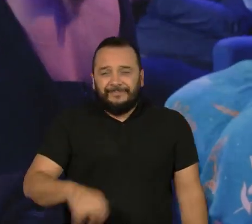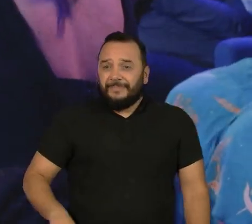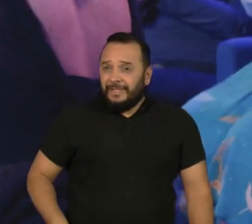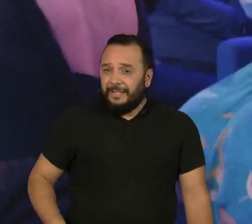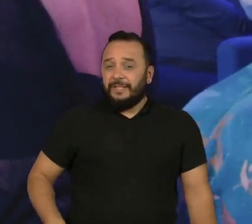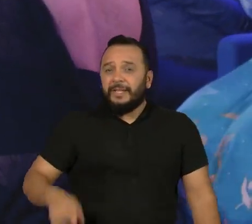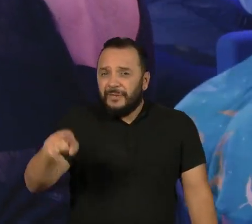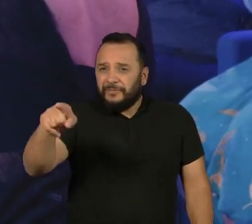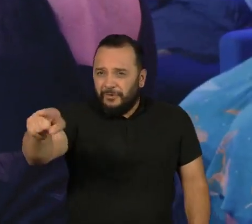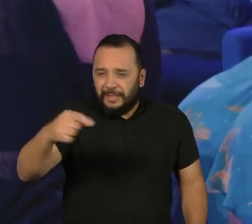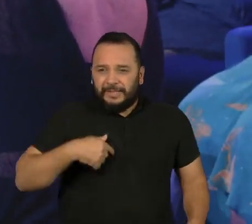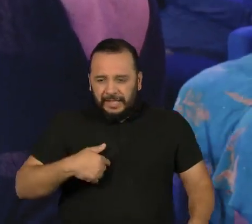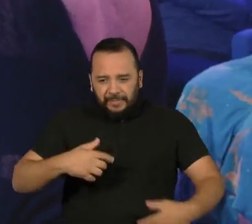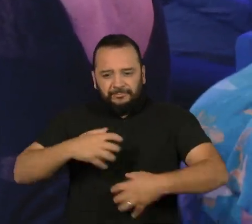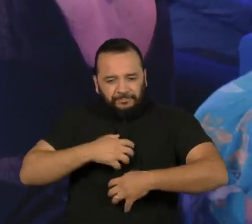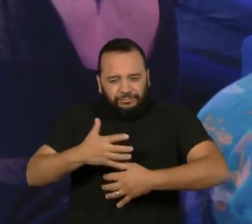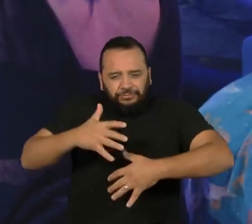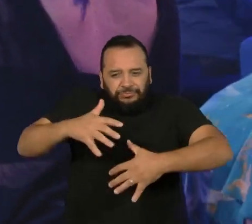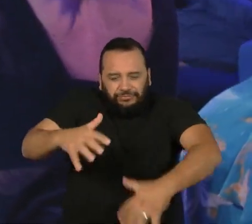We